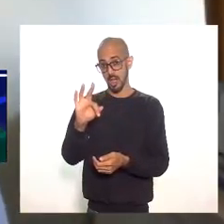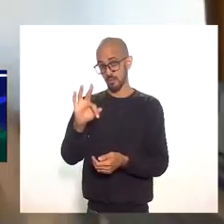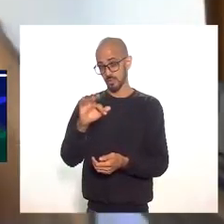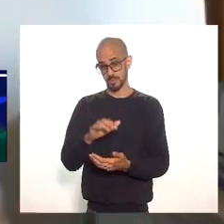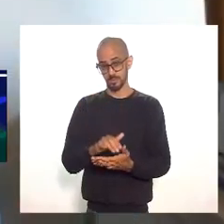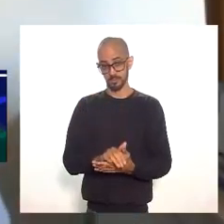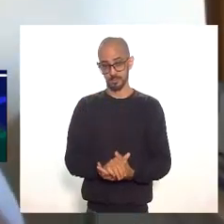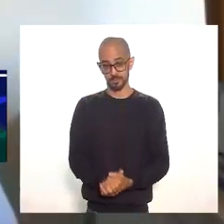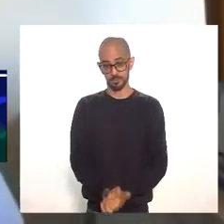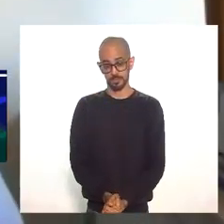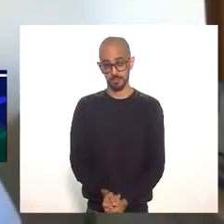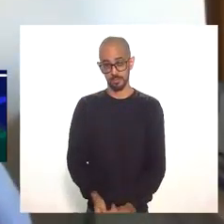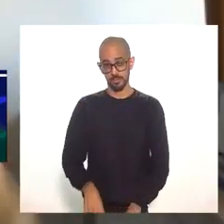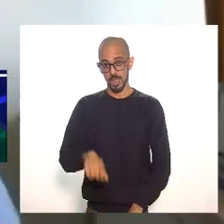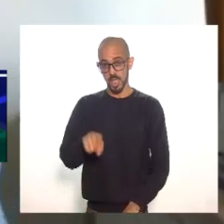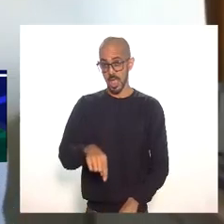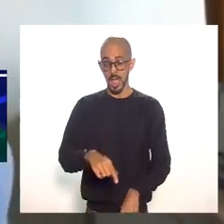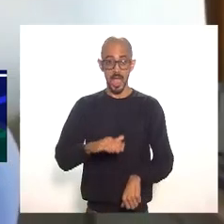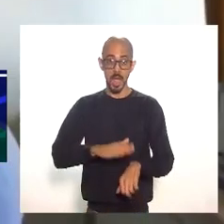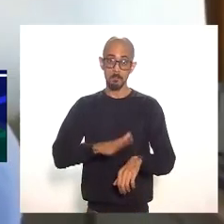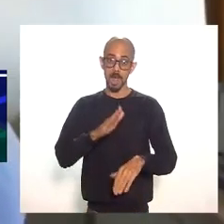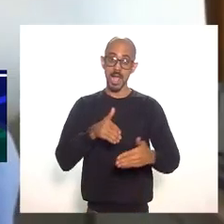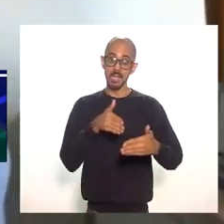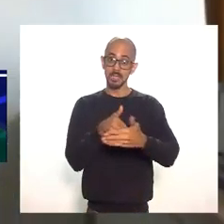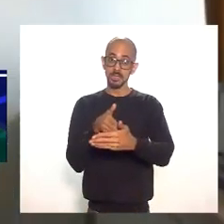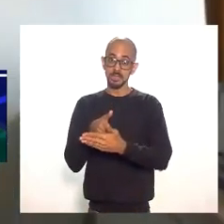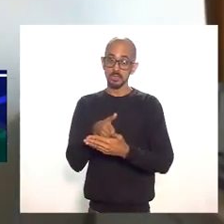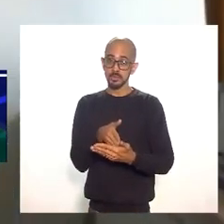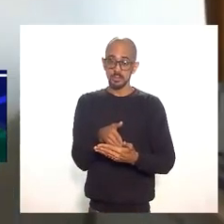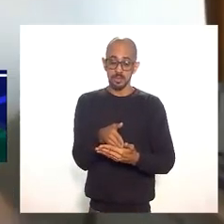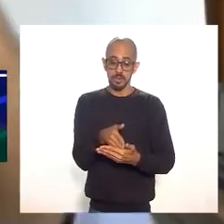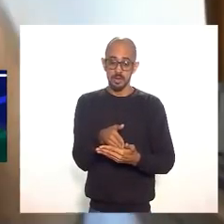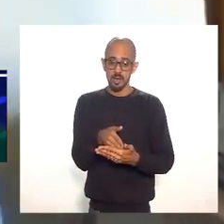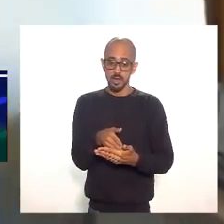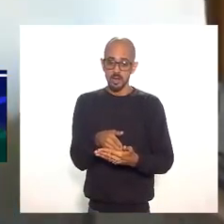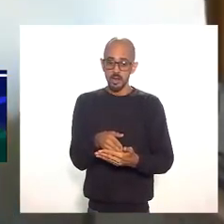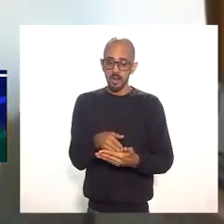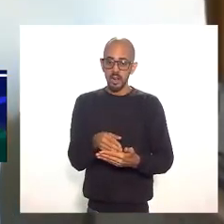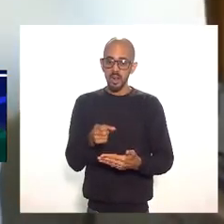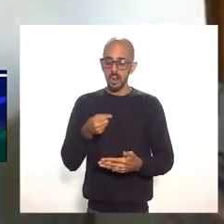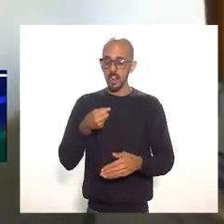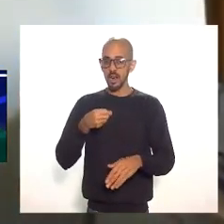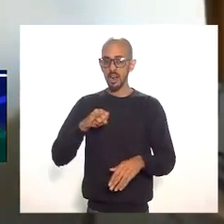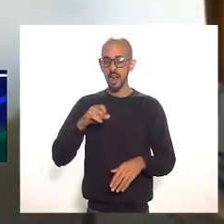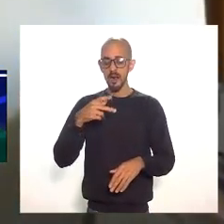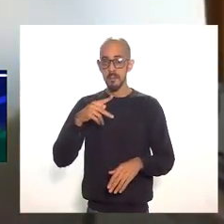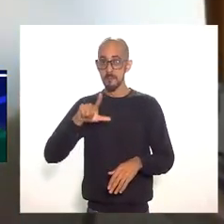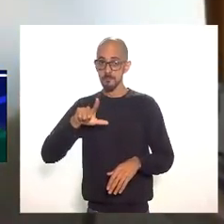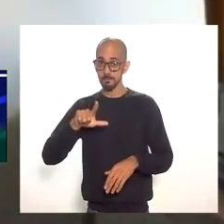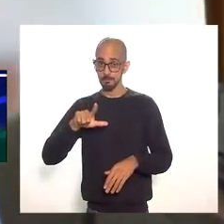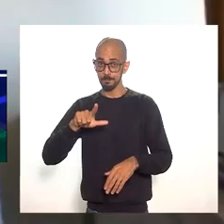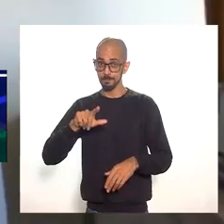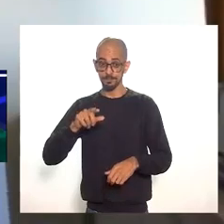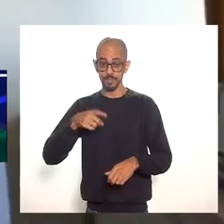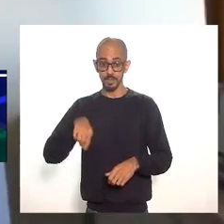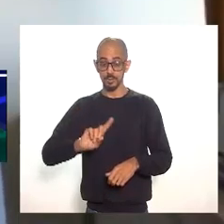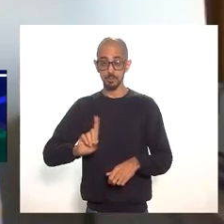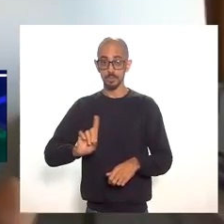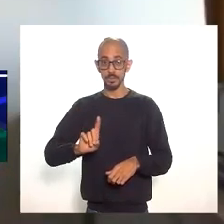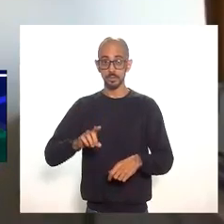Federal. Vale a medida mais restritiva. E o projeto também, ele não tem que